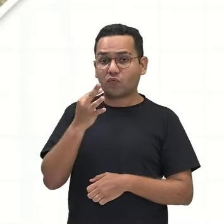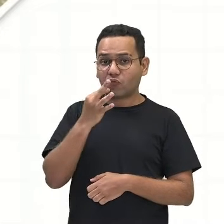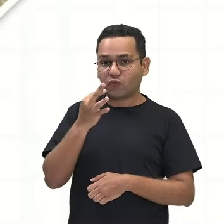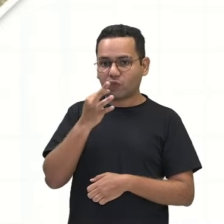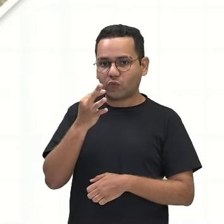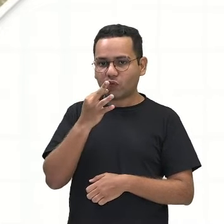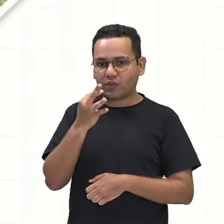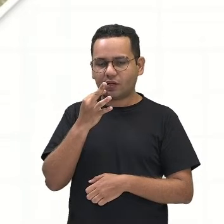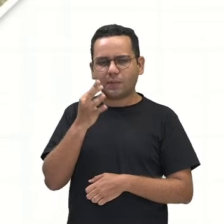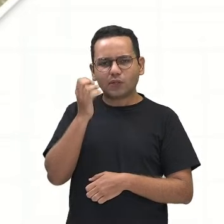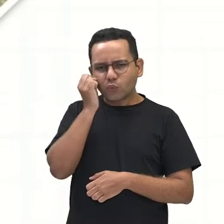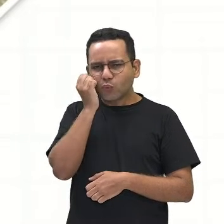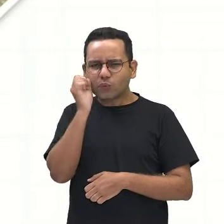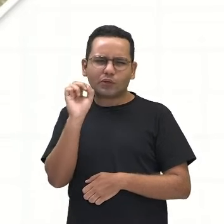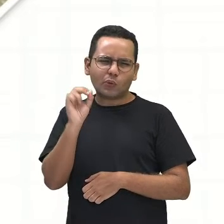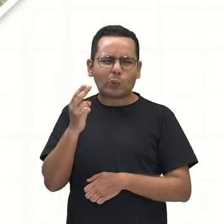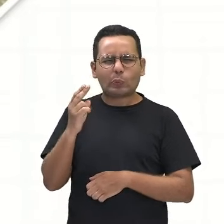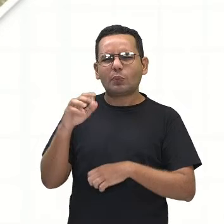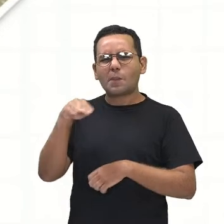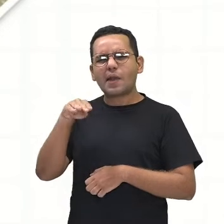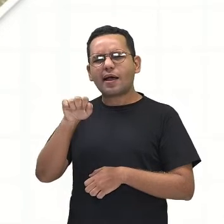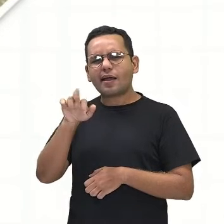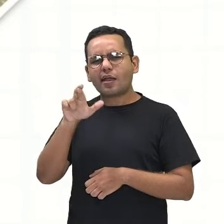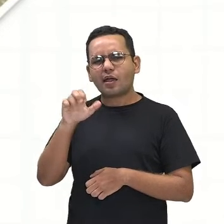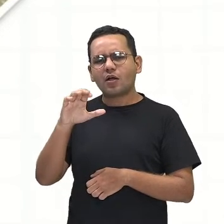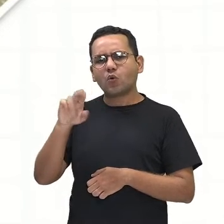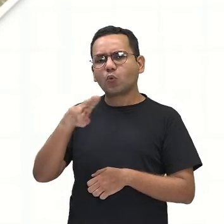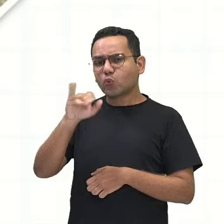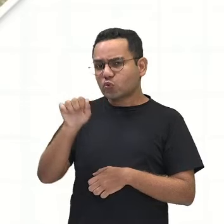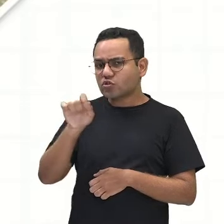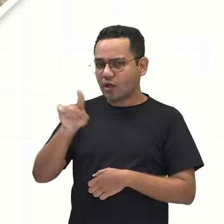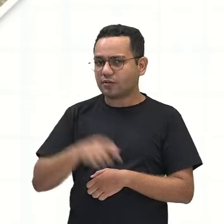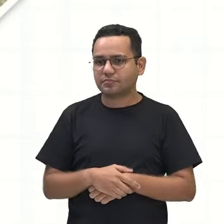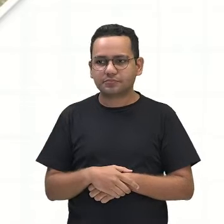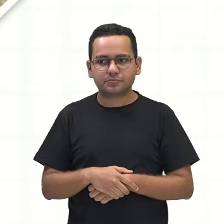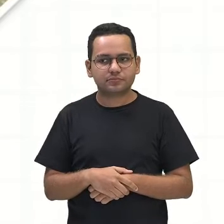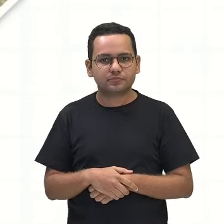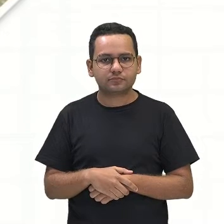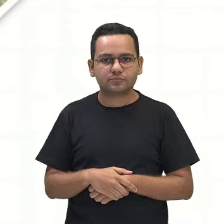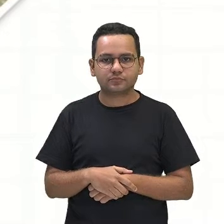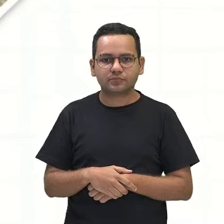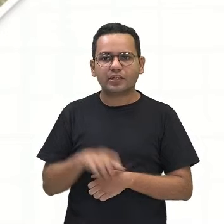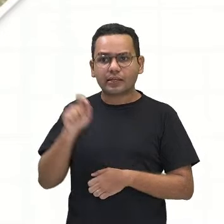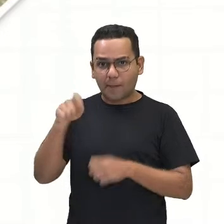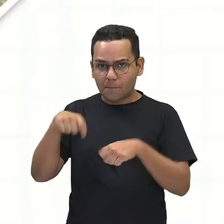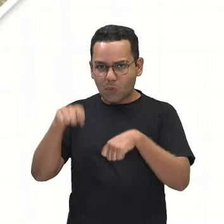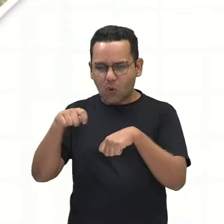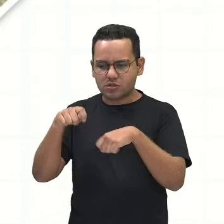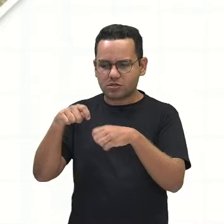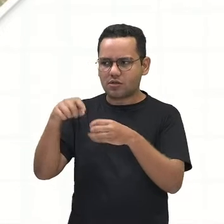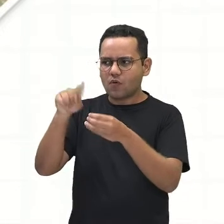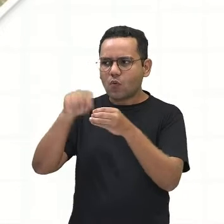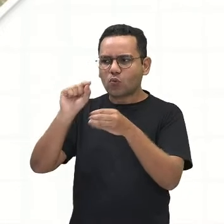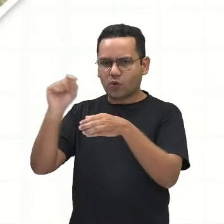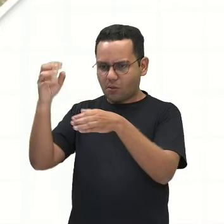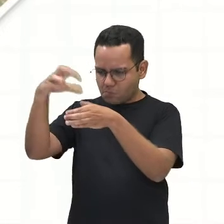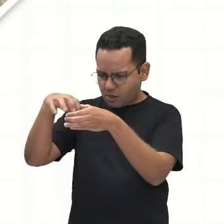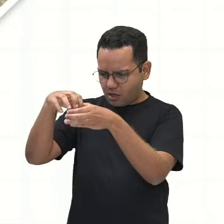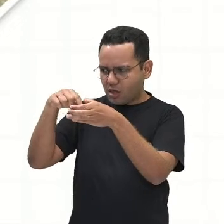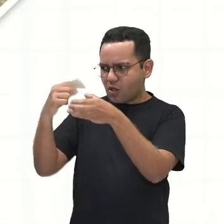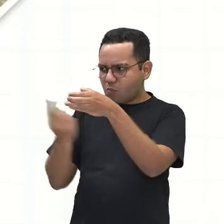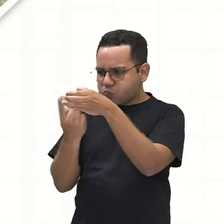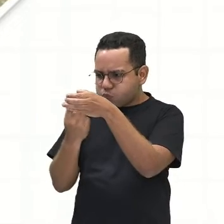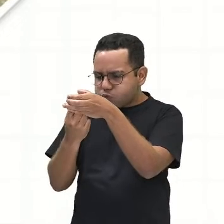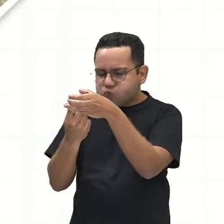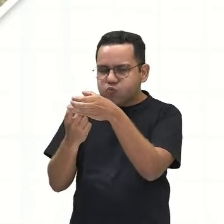maracujá cultivado, né? Que geralmente nós fazemos o suco aí no